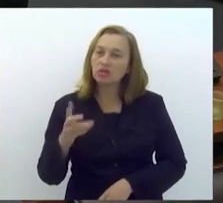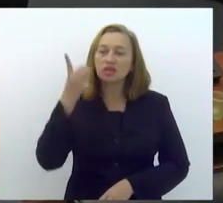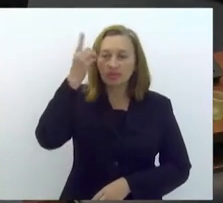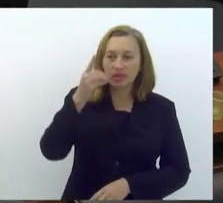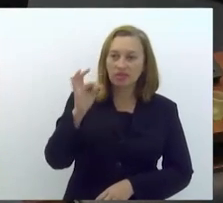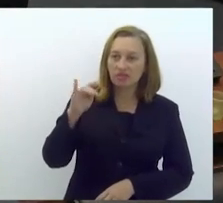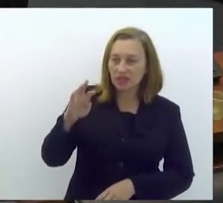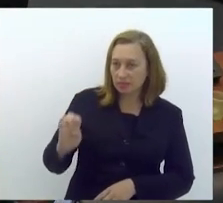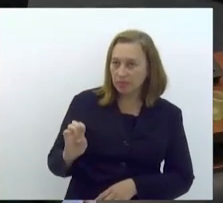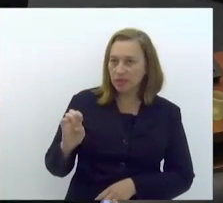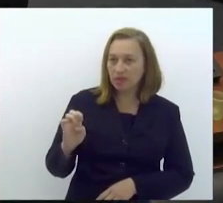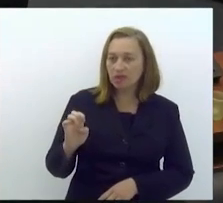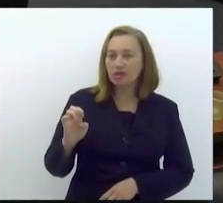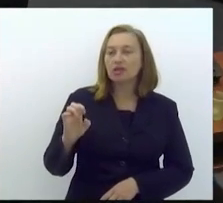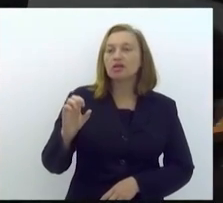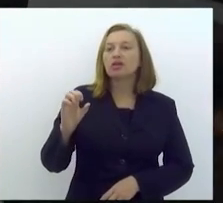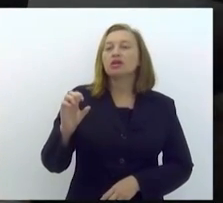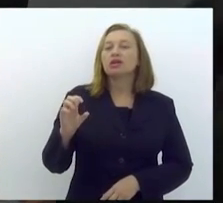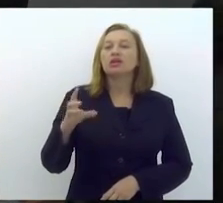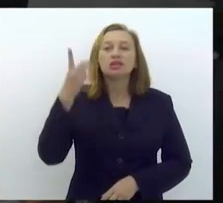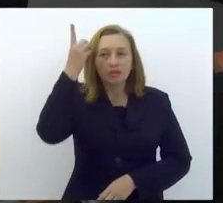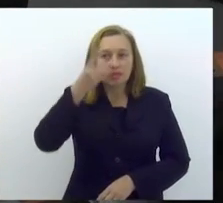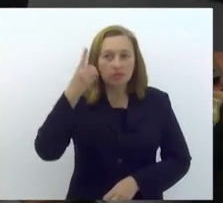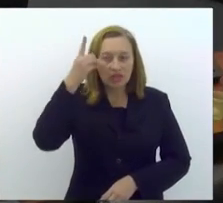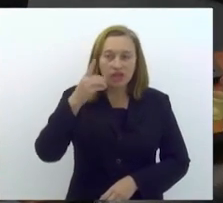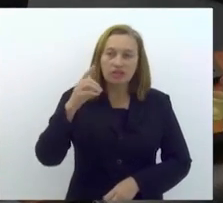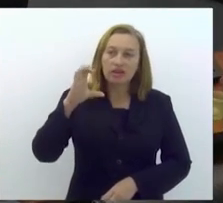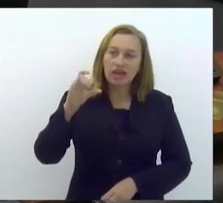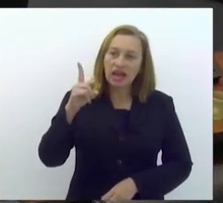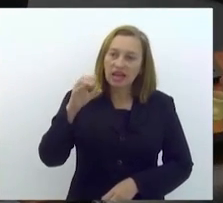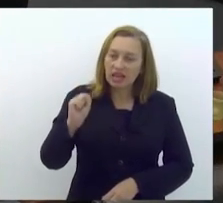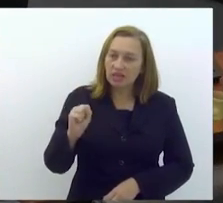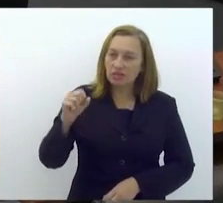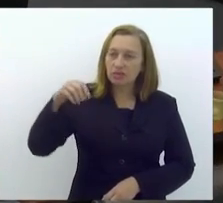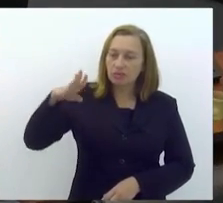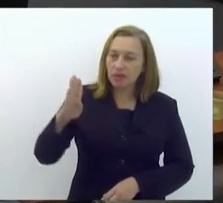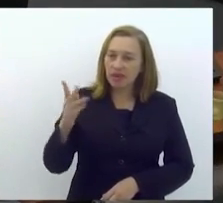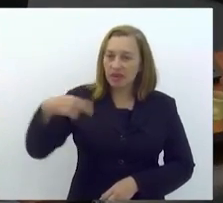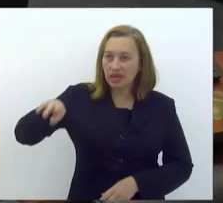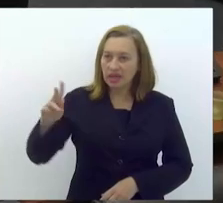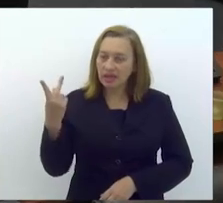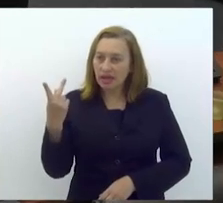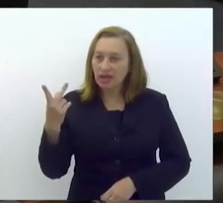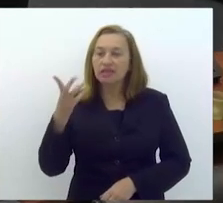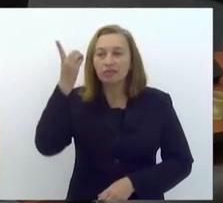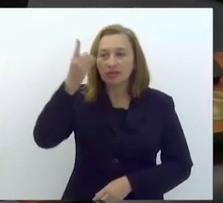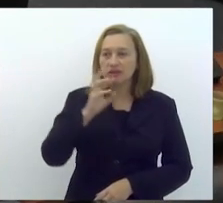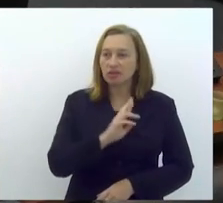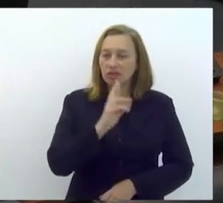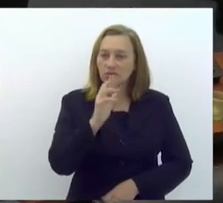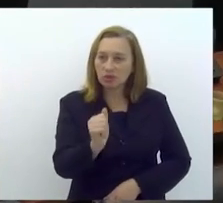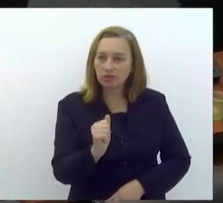Soares deputado Carlinhos BNH Deputado Rodrigo Amorim